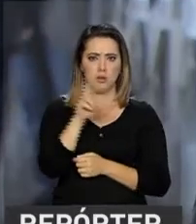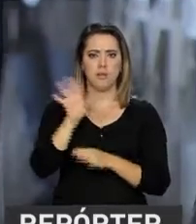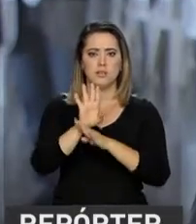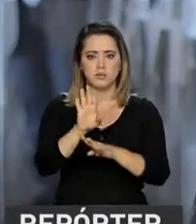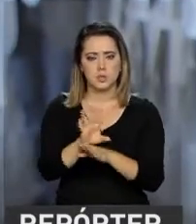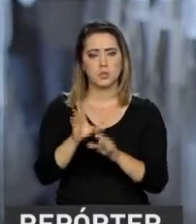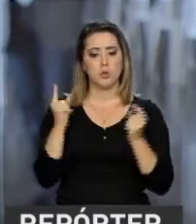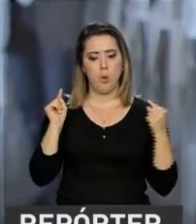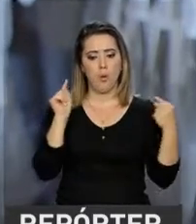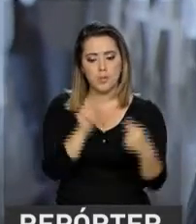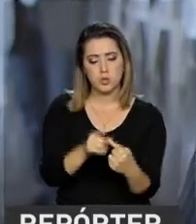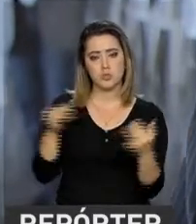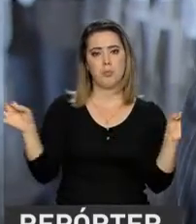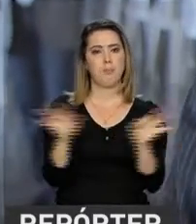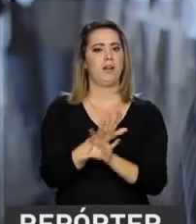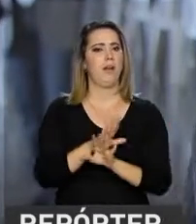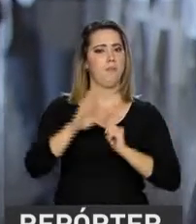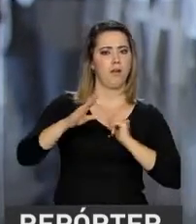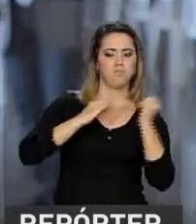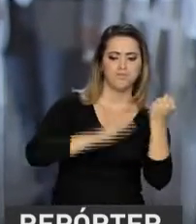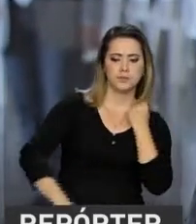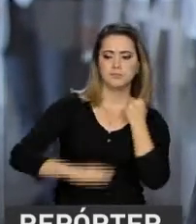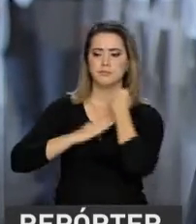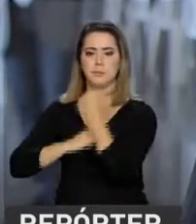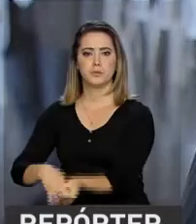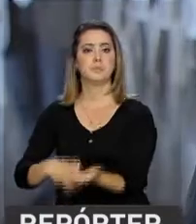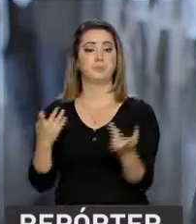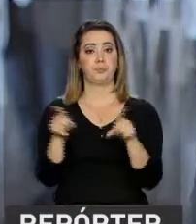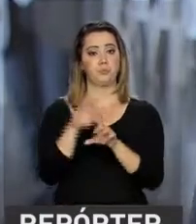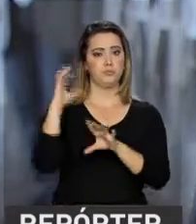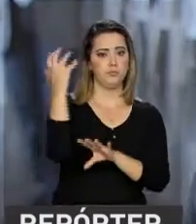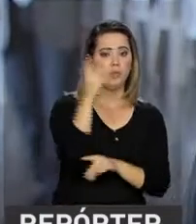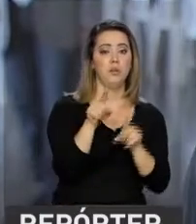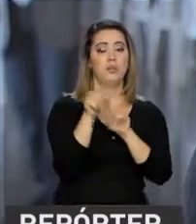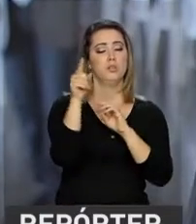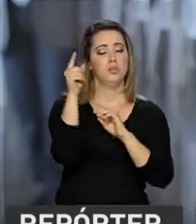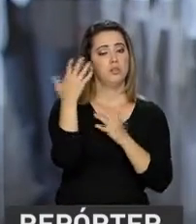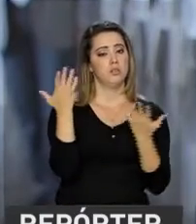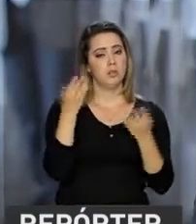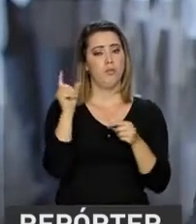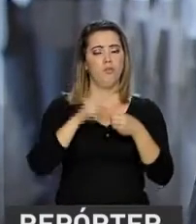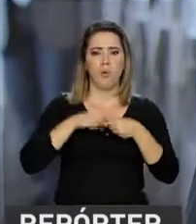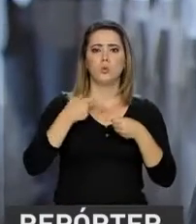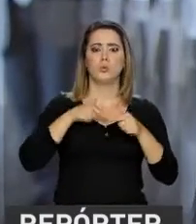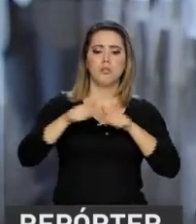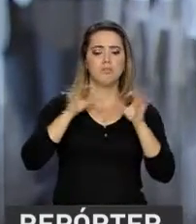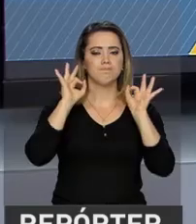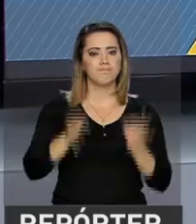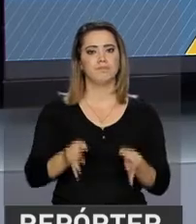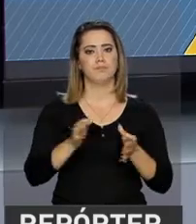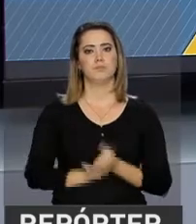o foco no desmatamento na fiscalização e com isso as operações voltaram na amazônia com vigor jamais